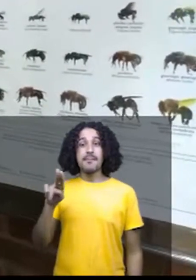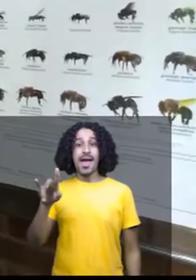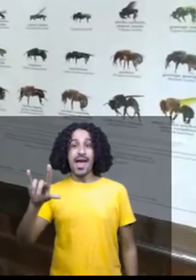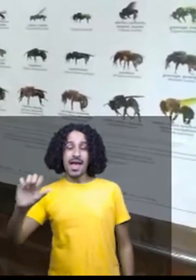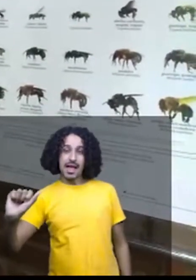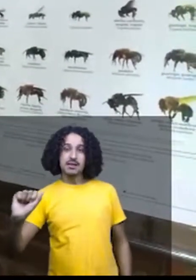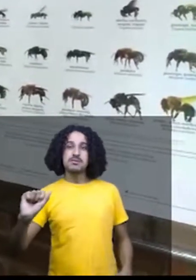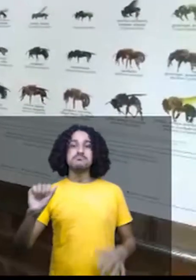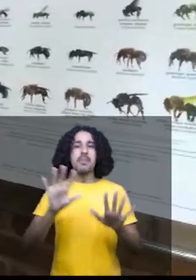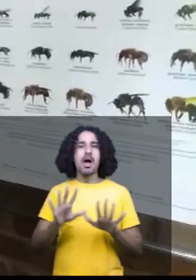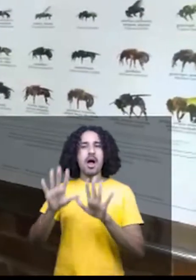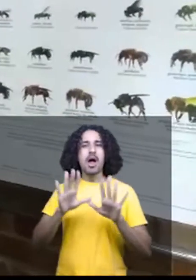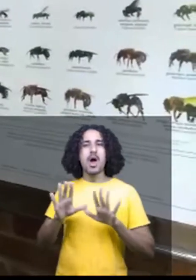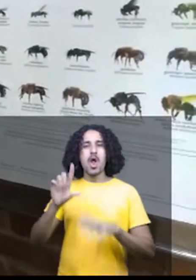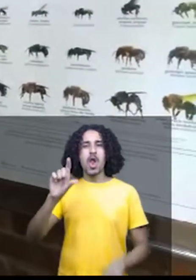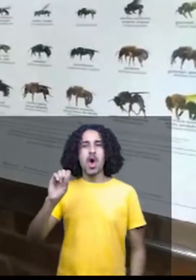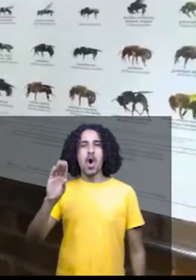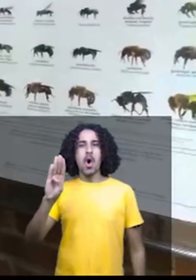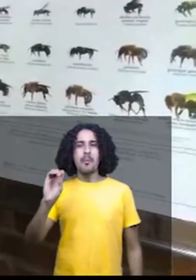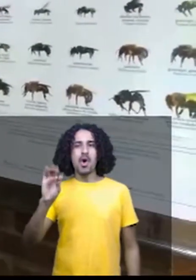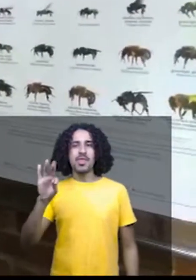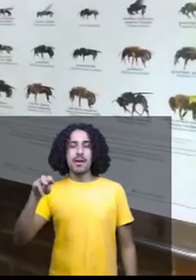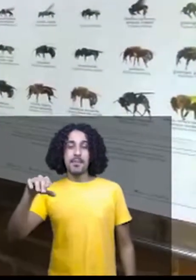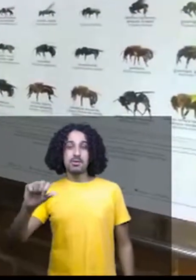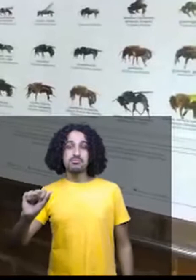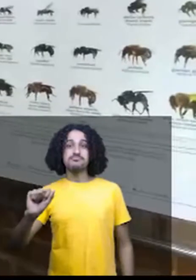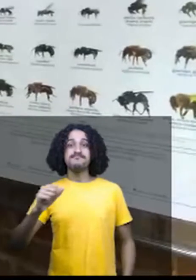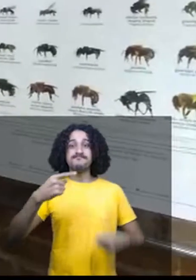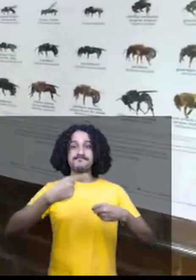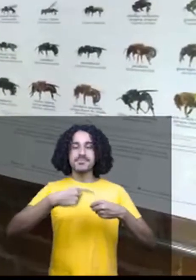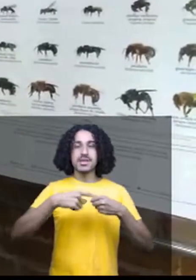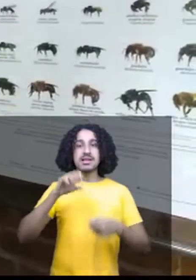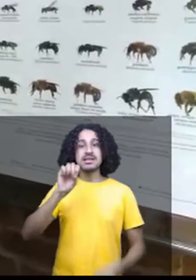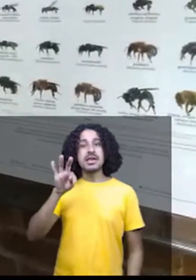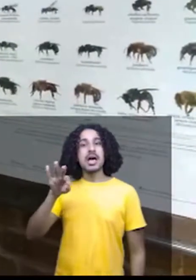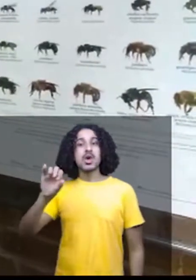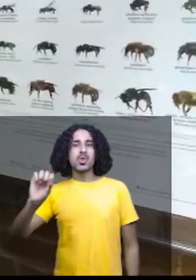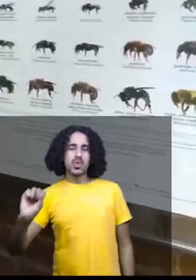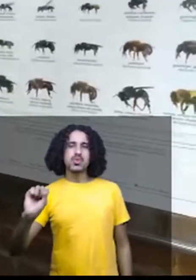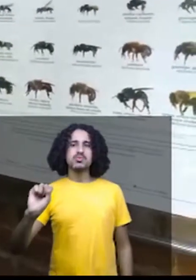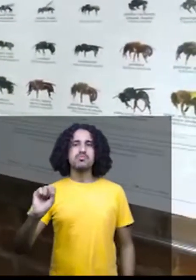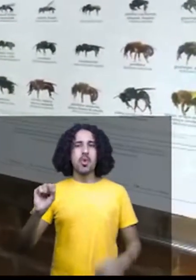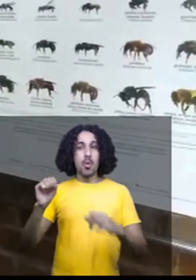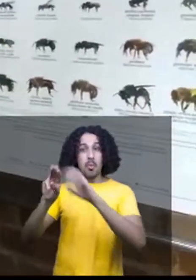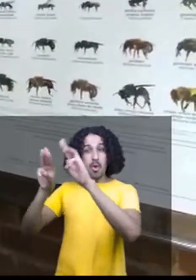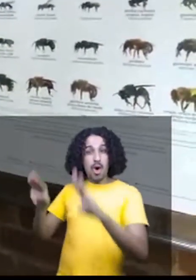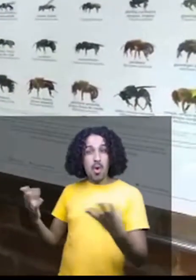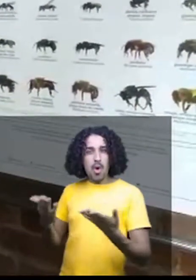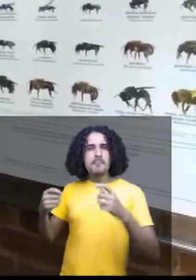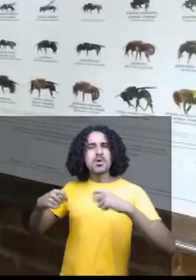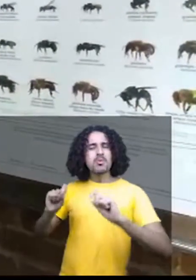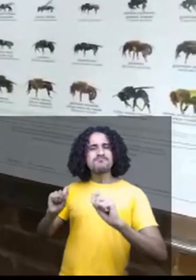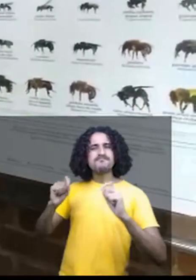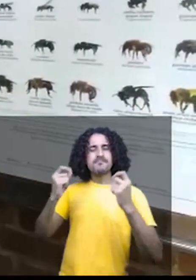Do Parque Zoobotânico aqui da área municipal de Santos. Os museus hoje eles têm que ser lugares que encantem todas as